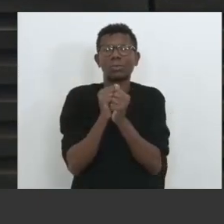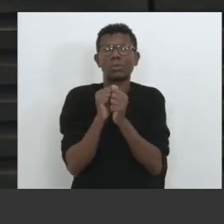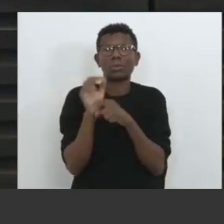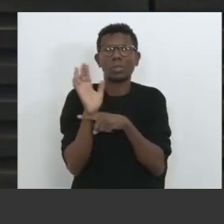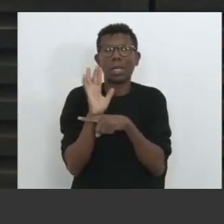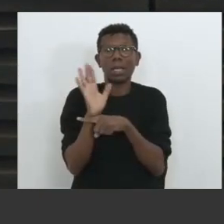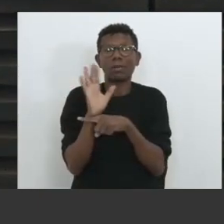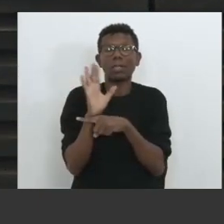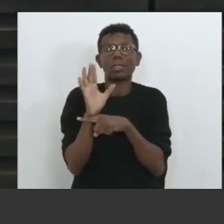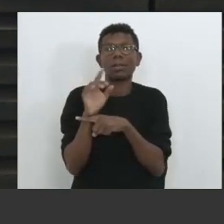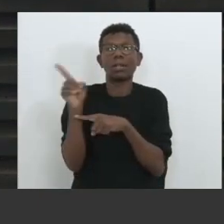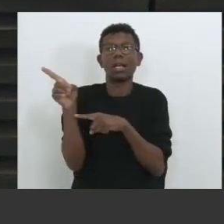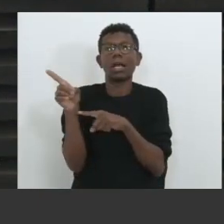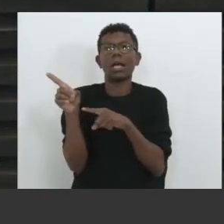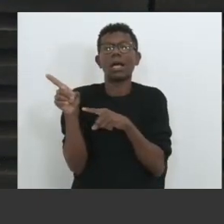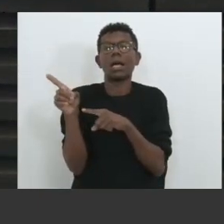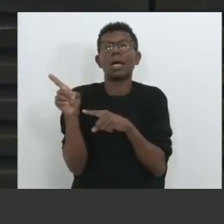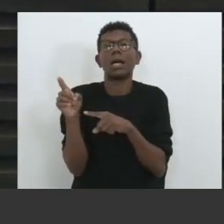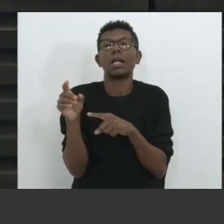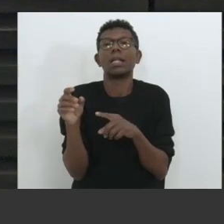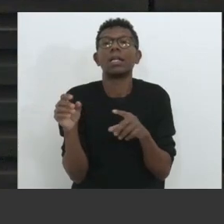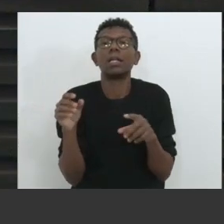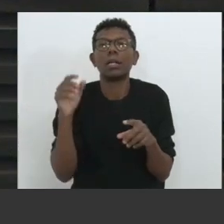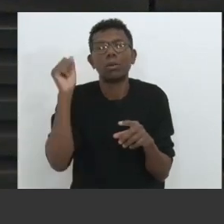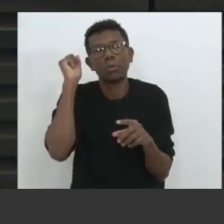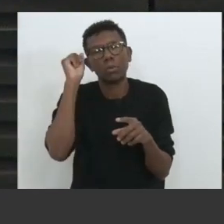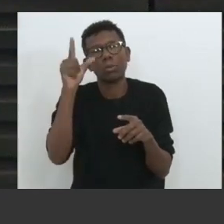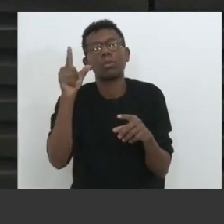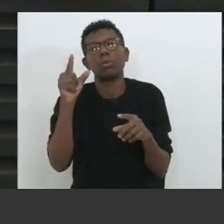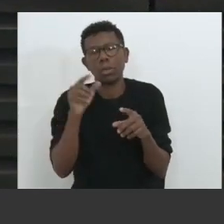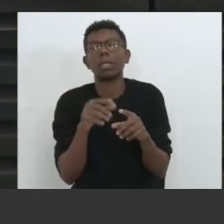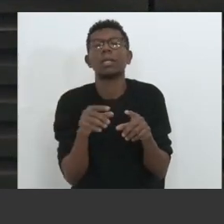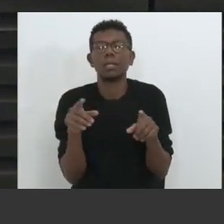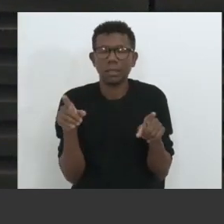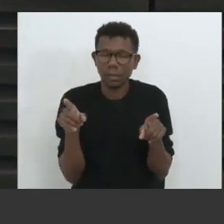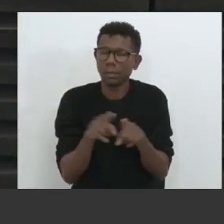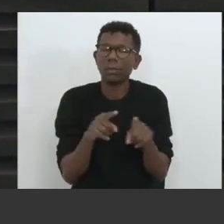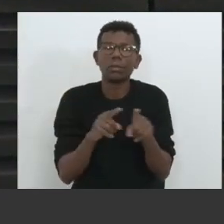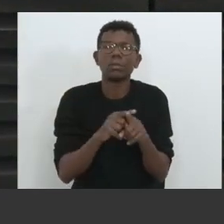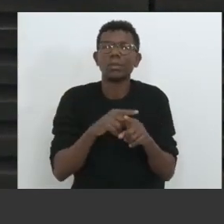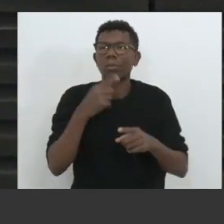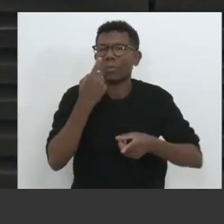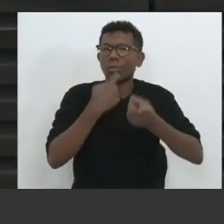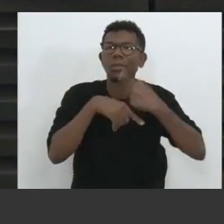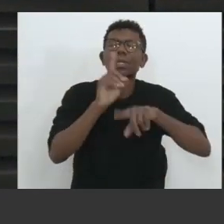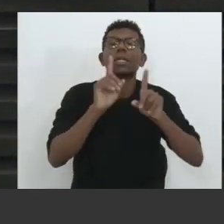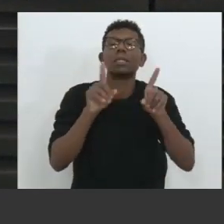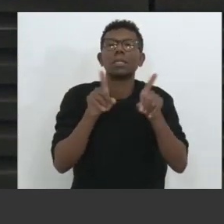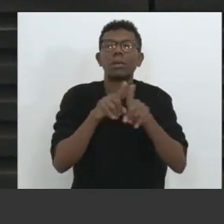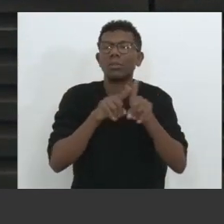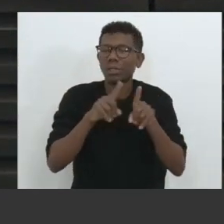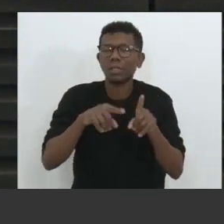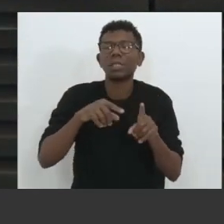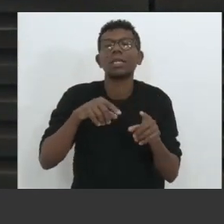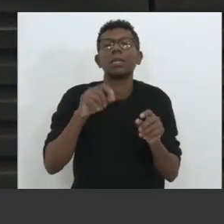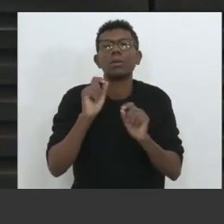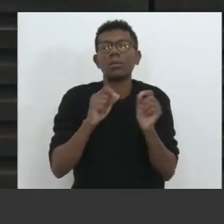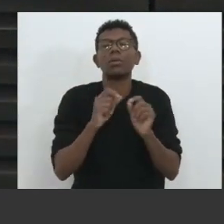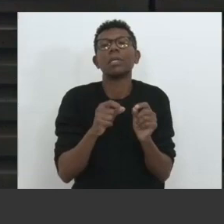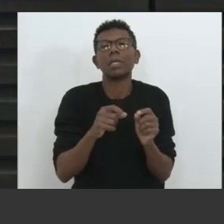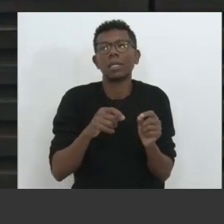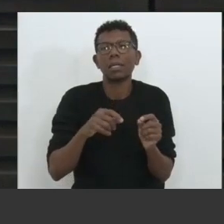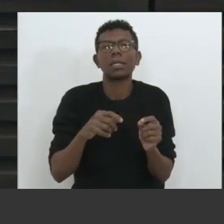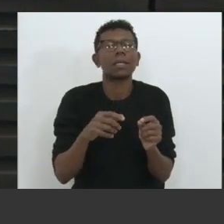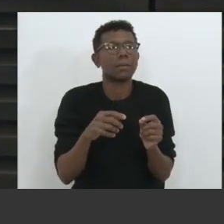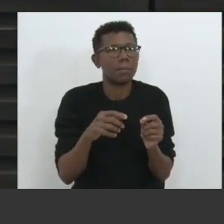na Jesus e eu tenho certeza que será um sucesso então parabéns a você mais do que merecedor e eu vou encerrar a minha